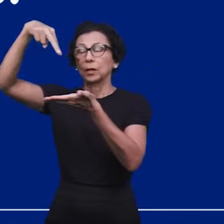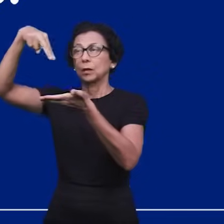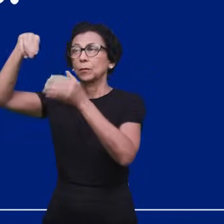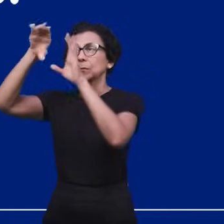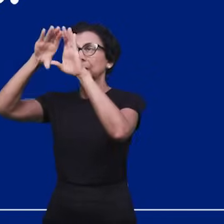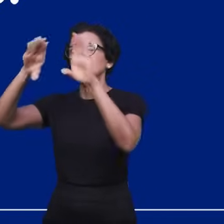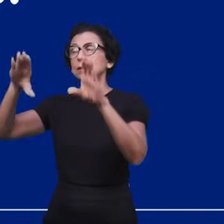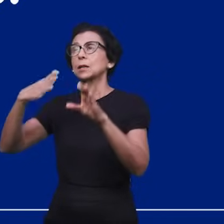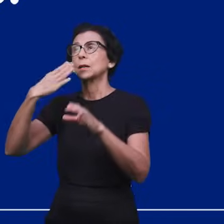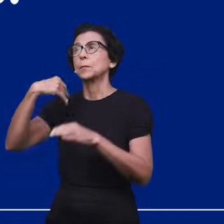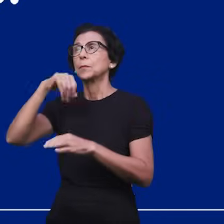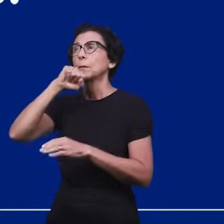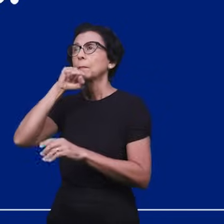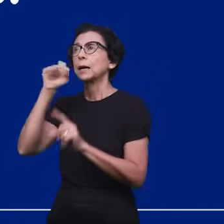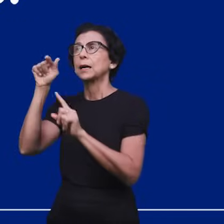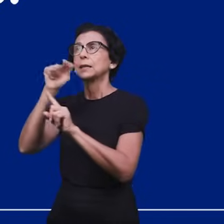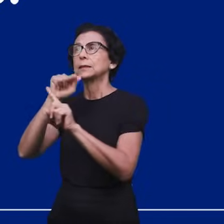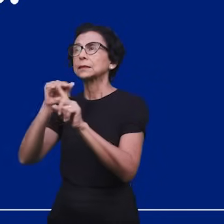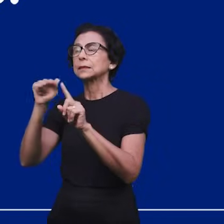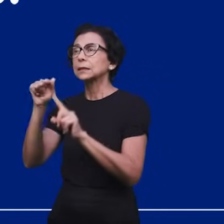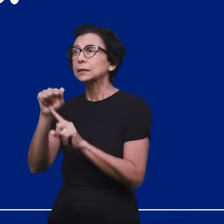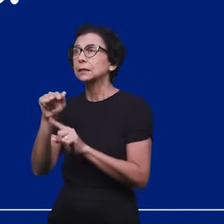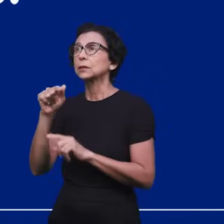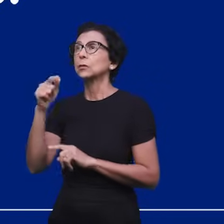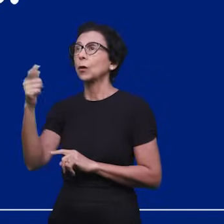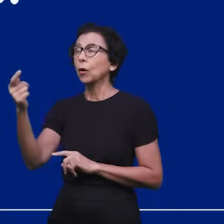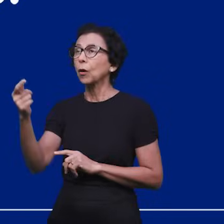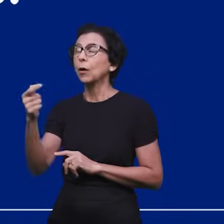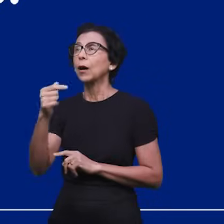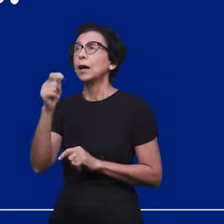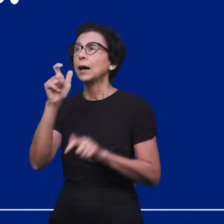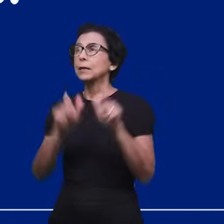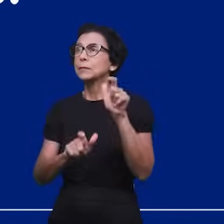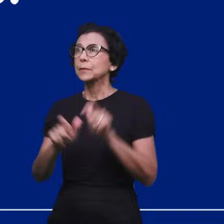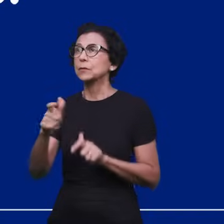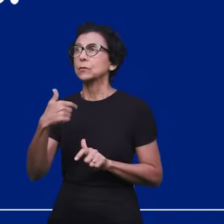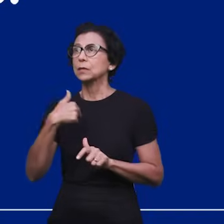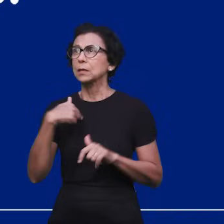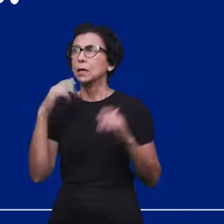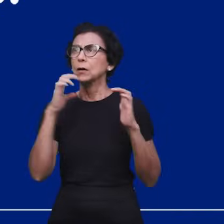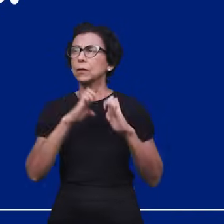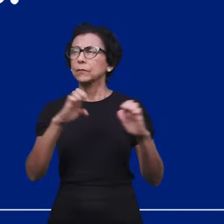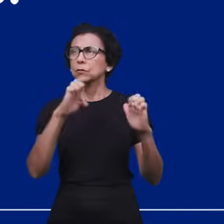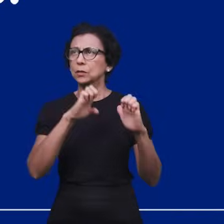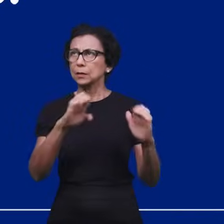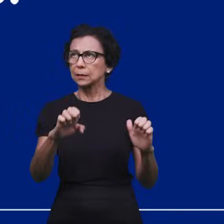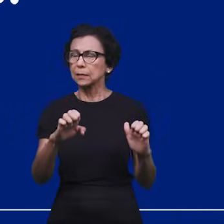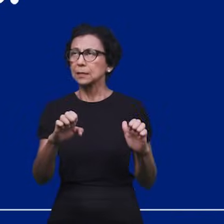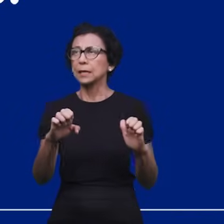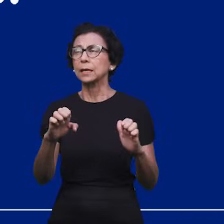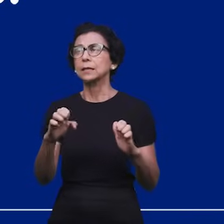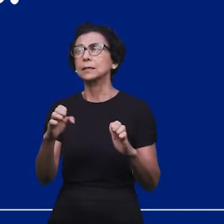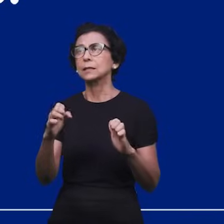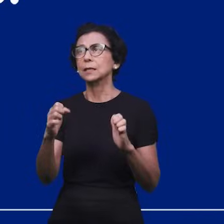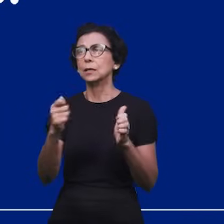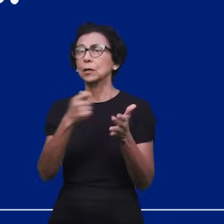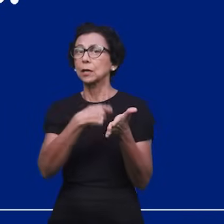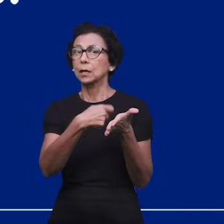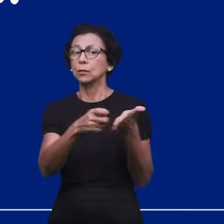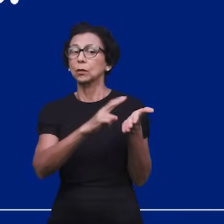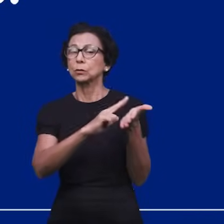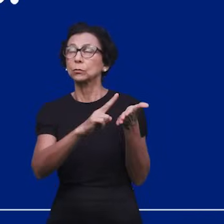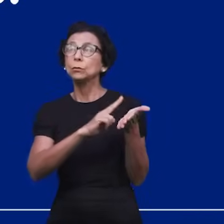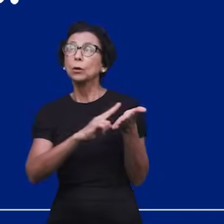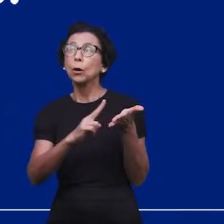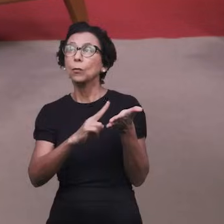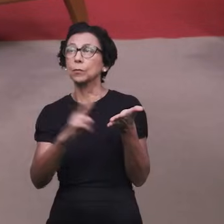Pai Santo, guarda em teu nome aqueles que me deste, para que sejam um, assim como nós.